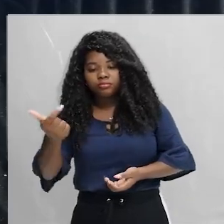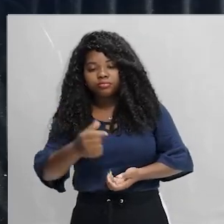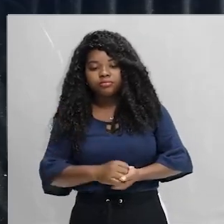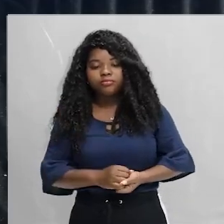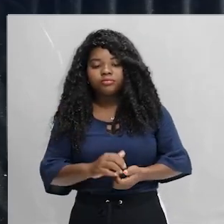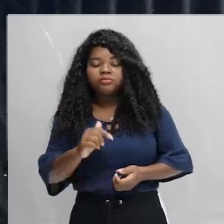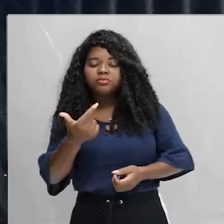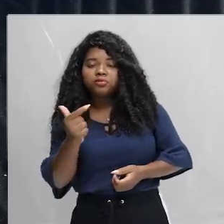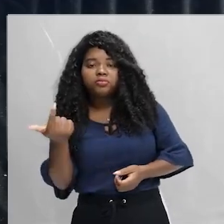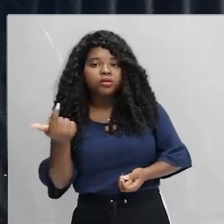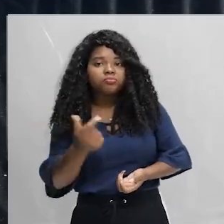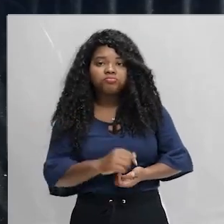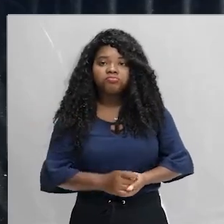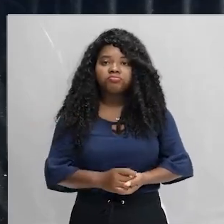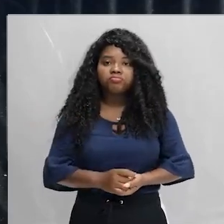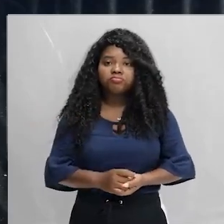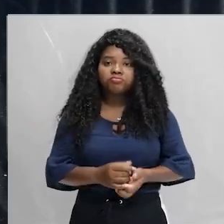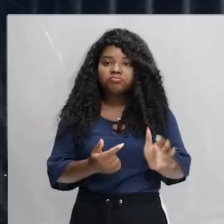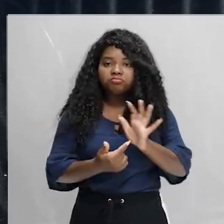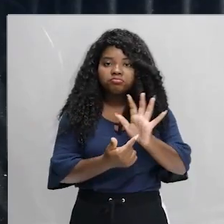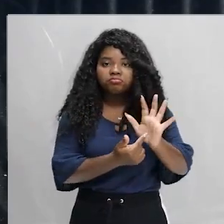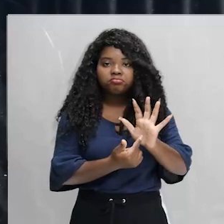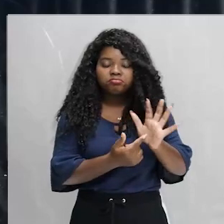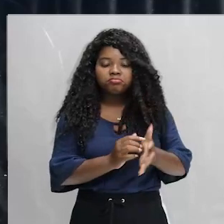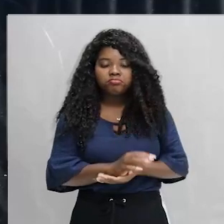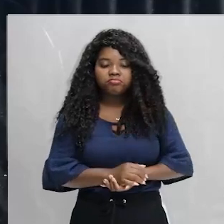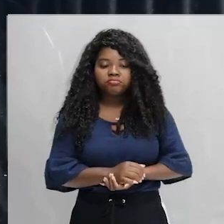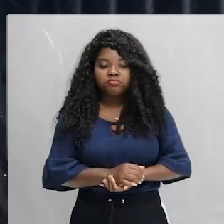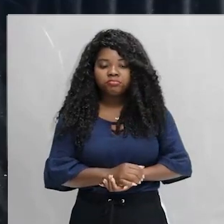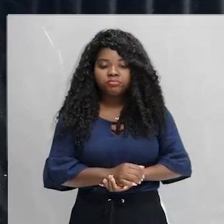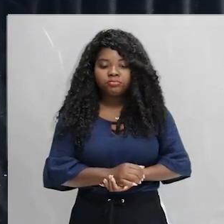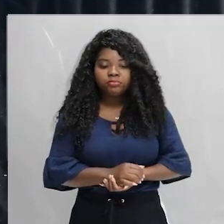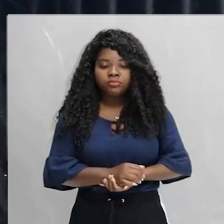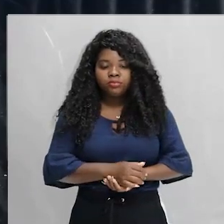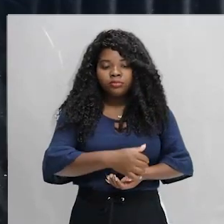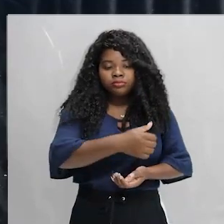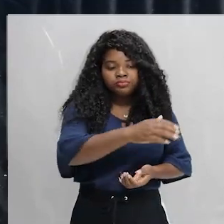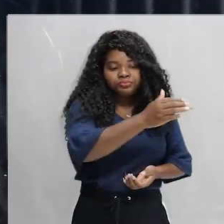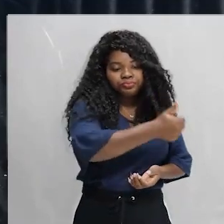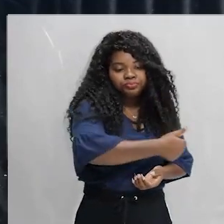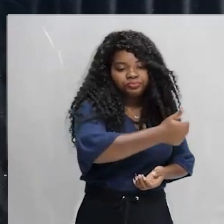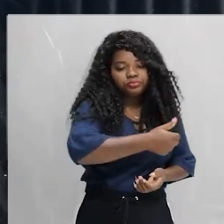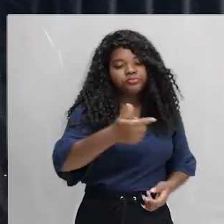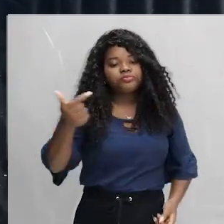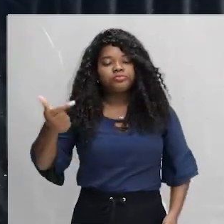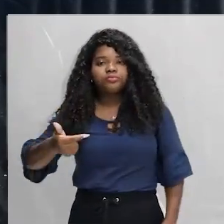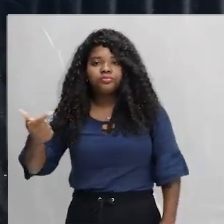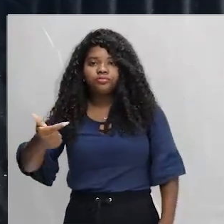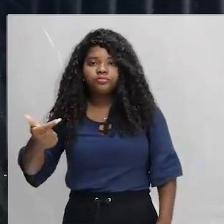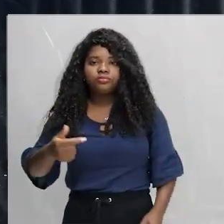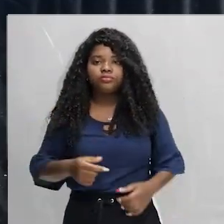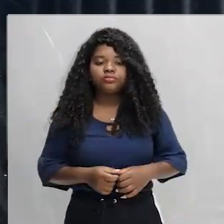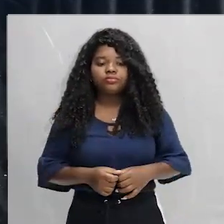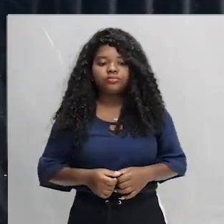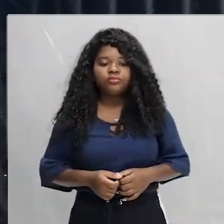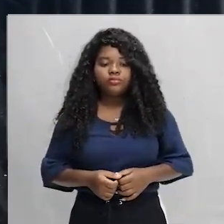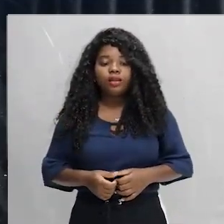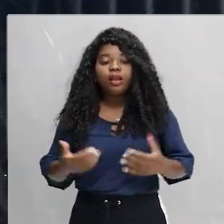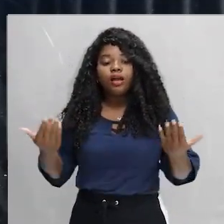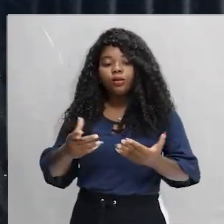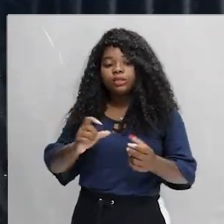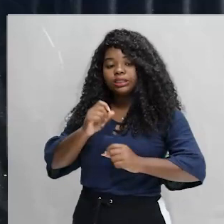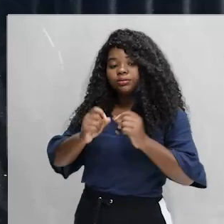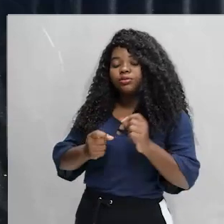não existem, né? Aparentemente não tem nenhuma característica para esta criança e para esse homem, tá? Agora aqui nós temos uma